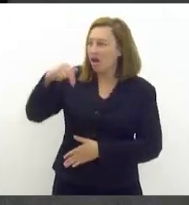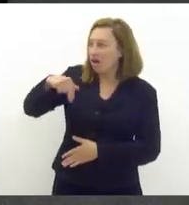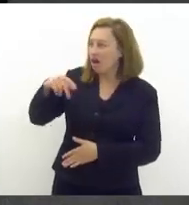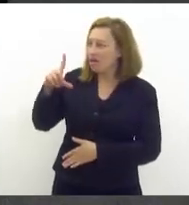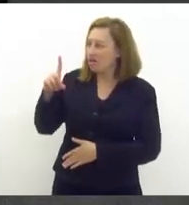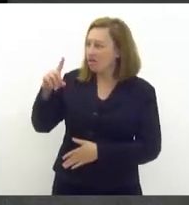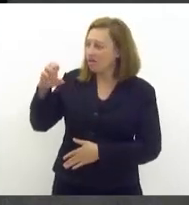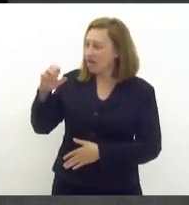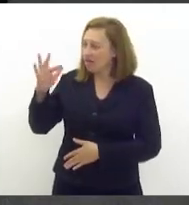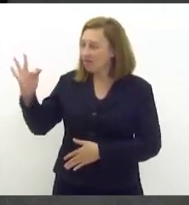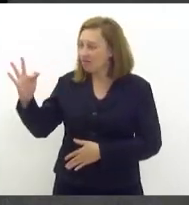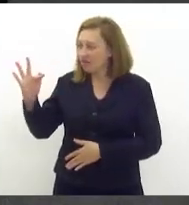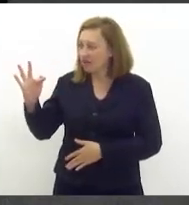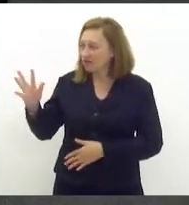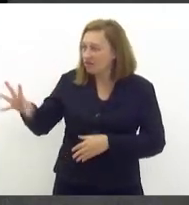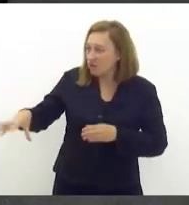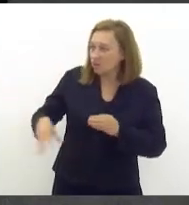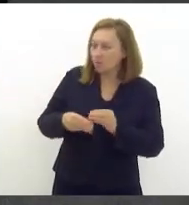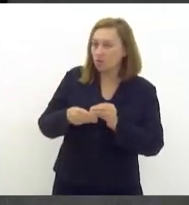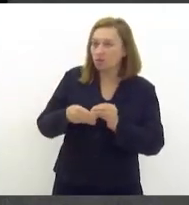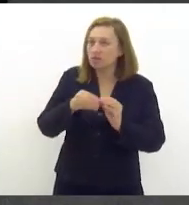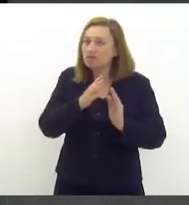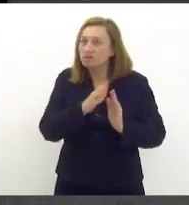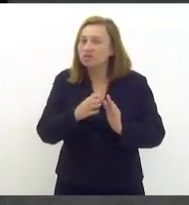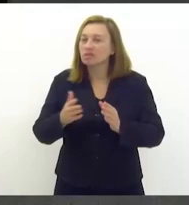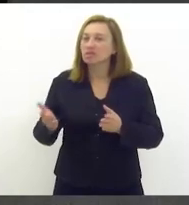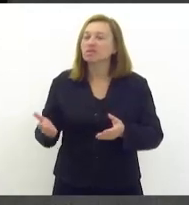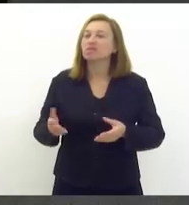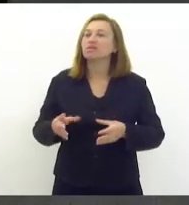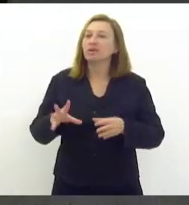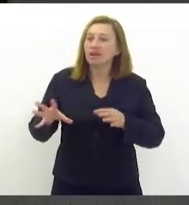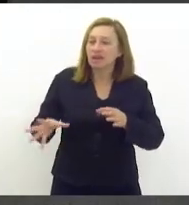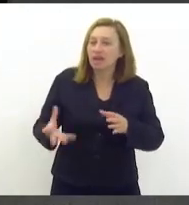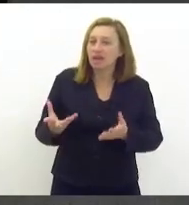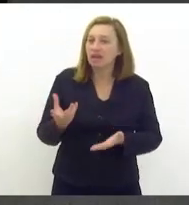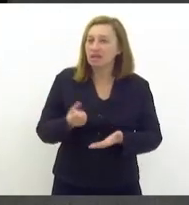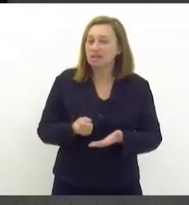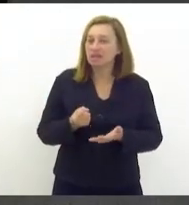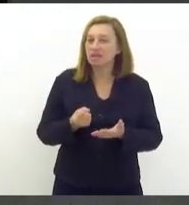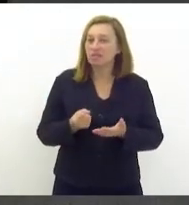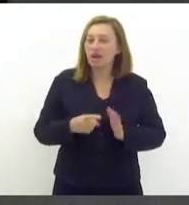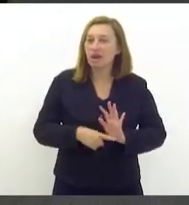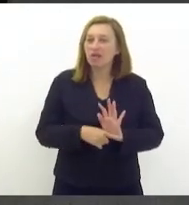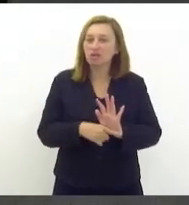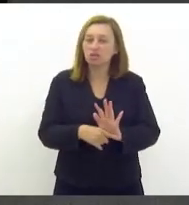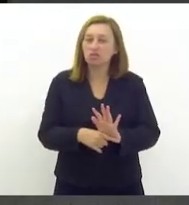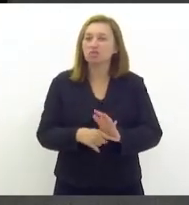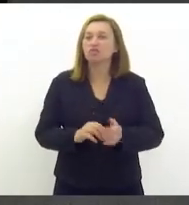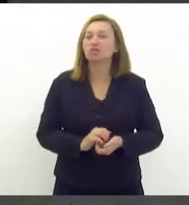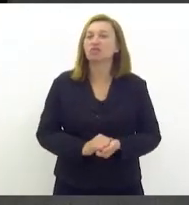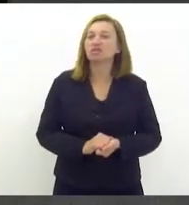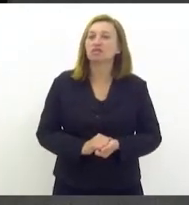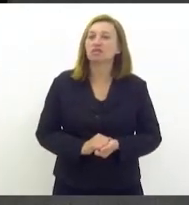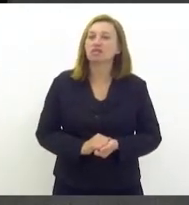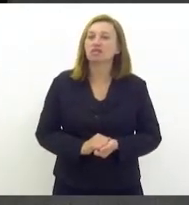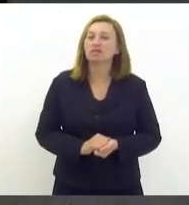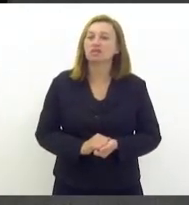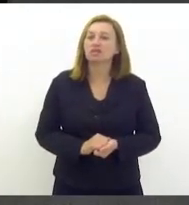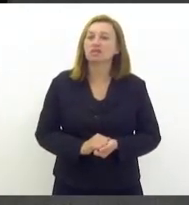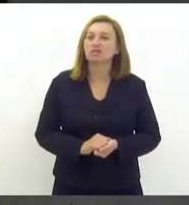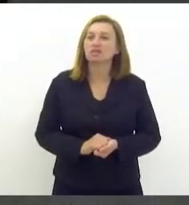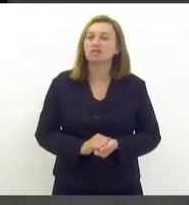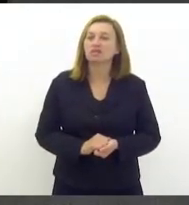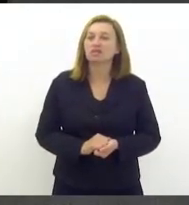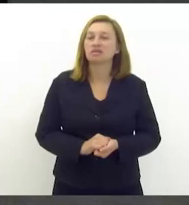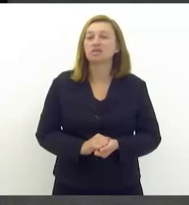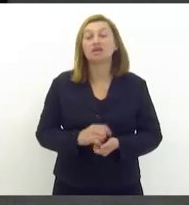incluída também neste processo para que também receba este benefício esteja incluído neste ROM e digo